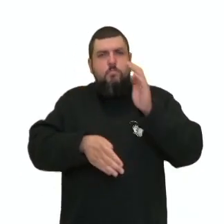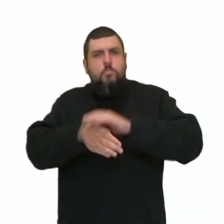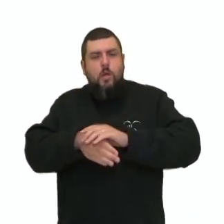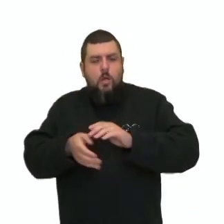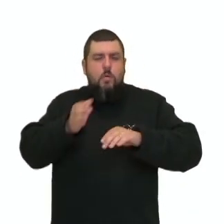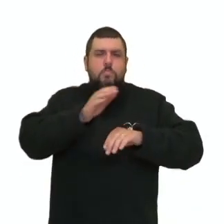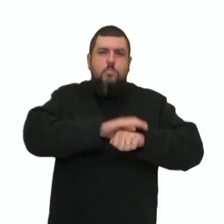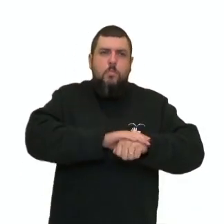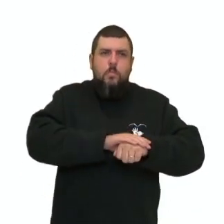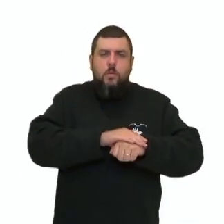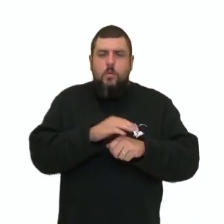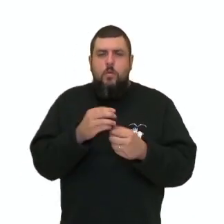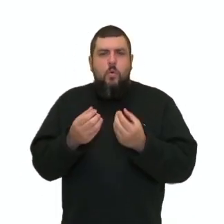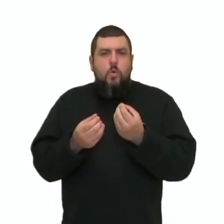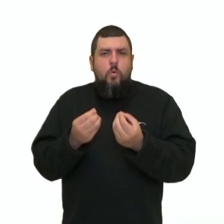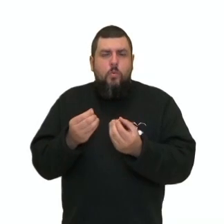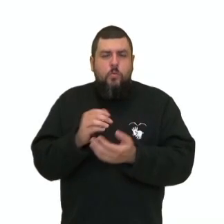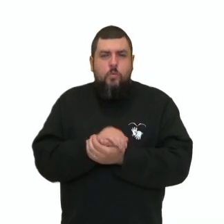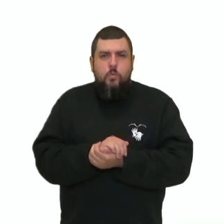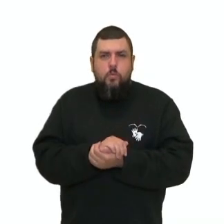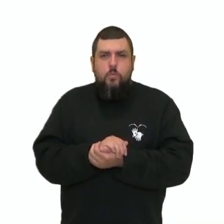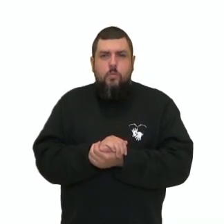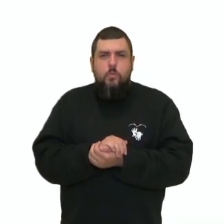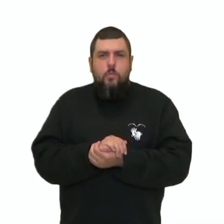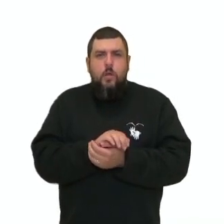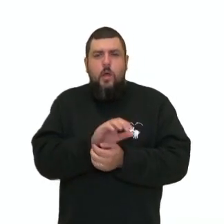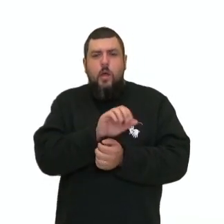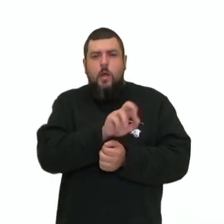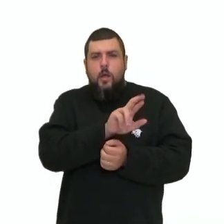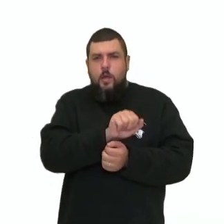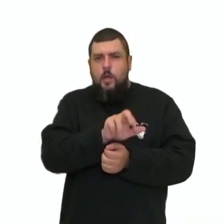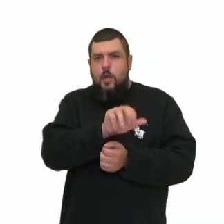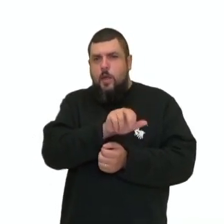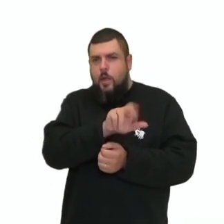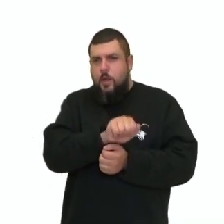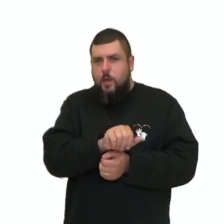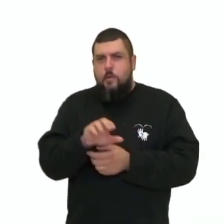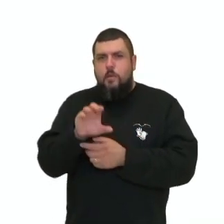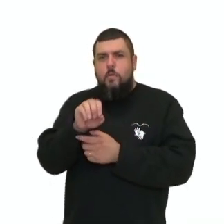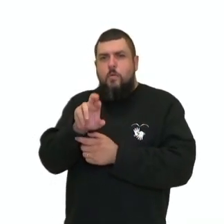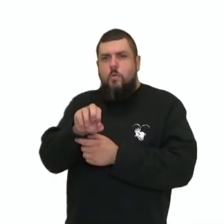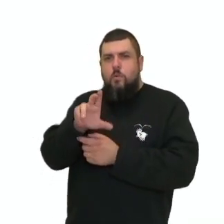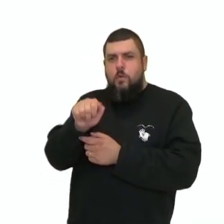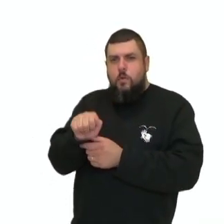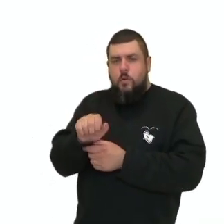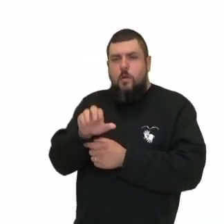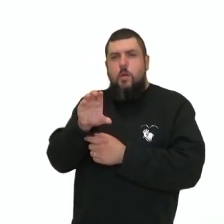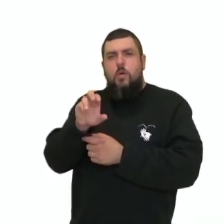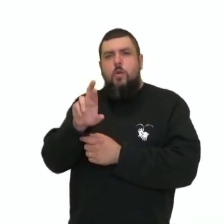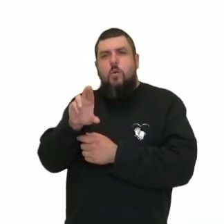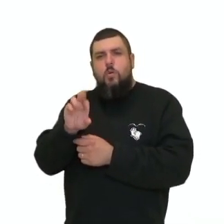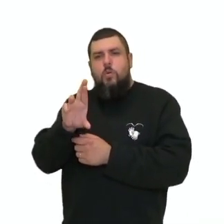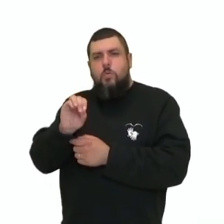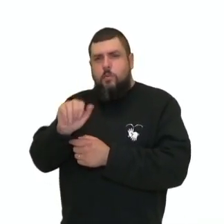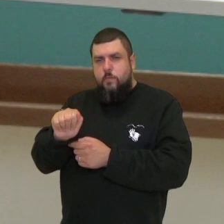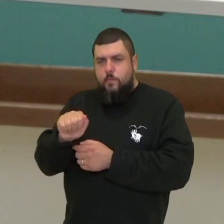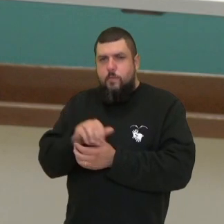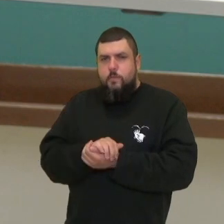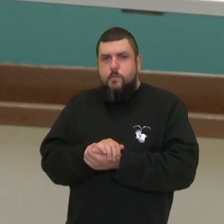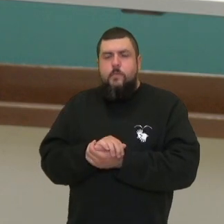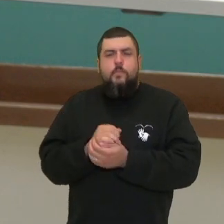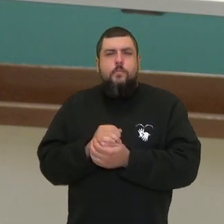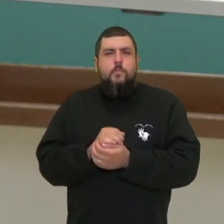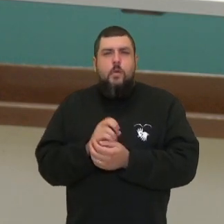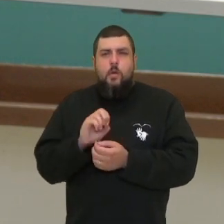Cara a cara, cara coroa, coroa cara e coroa coroa. Então notem, ó, se eu lançar uma